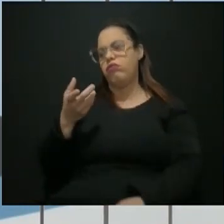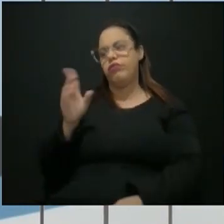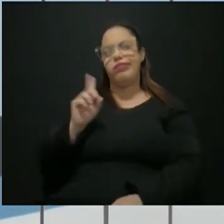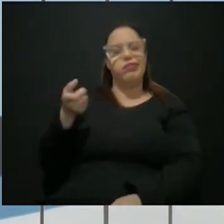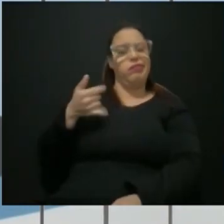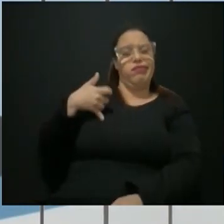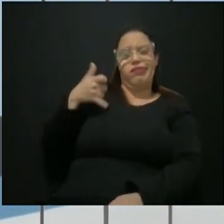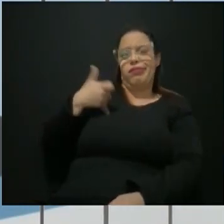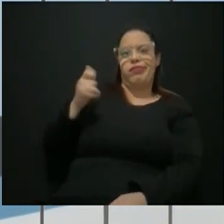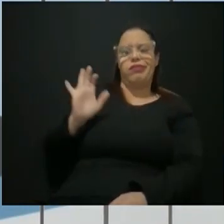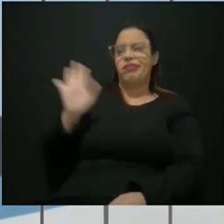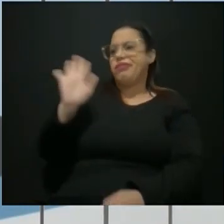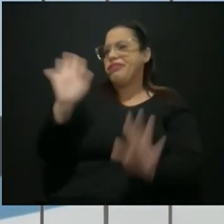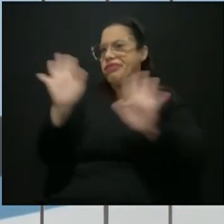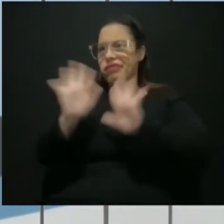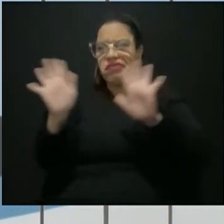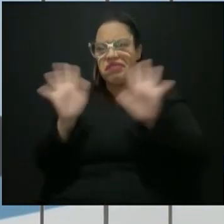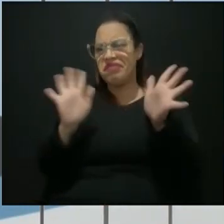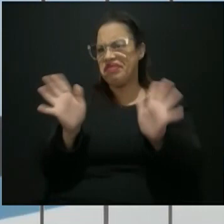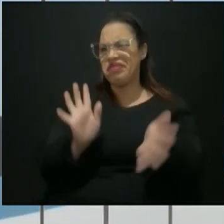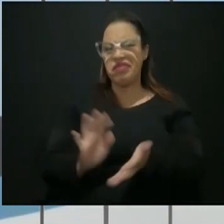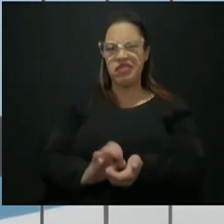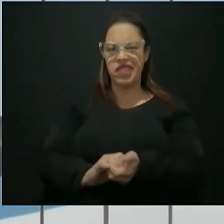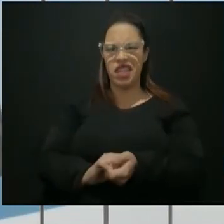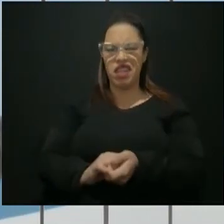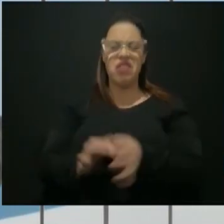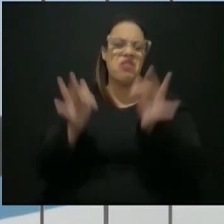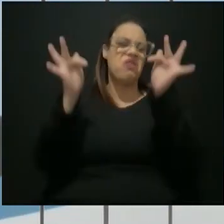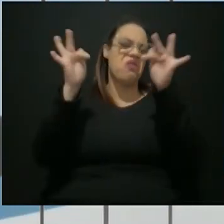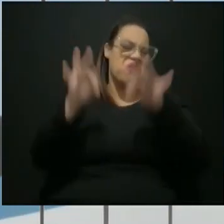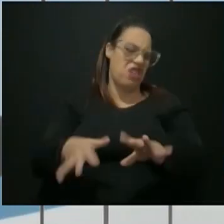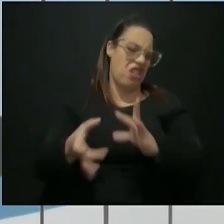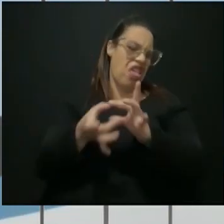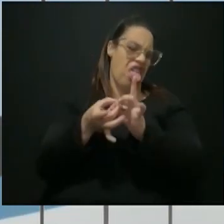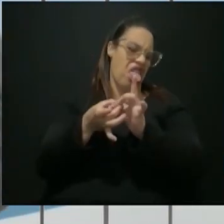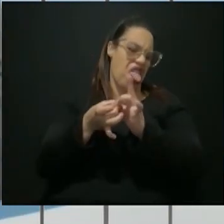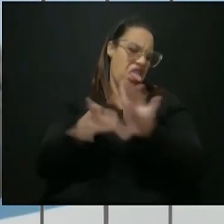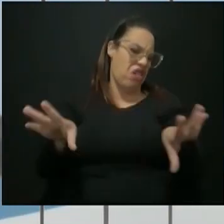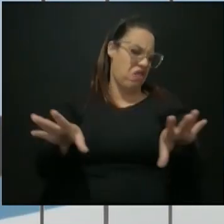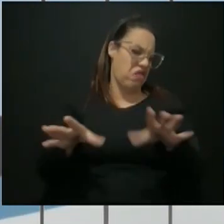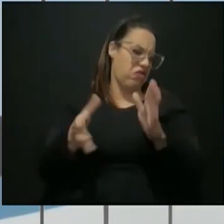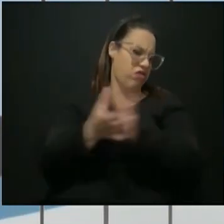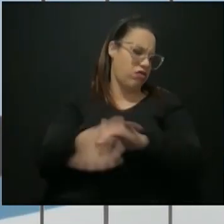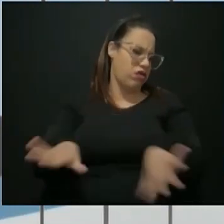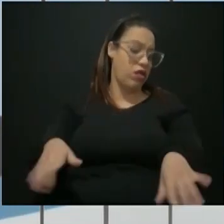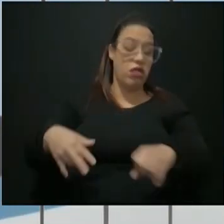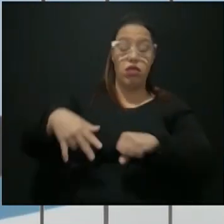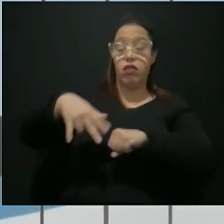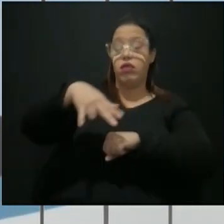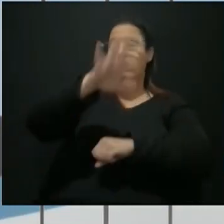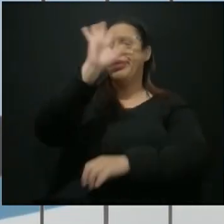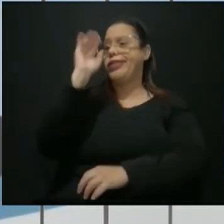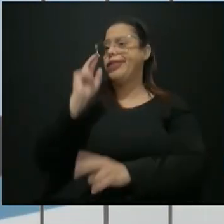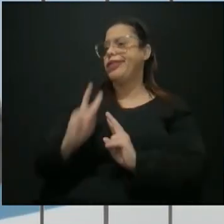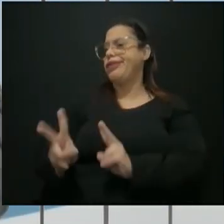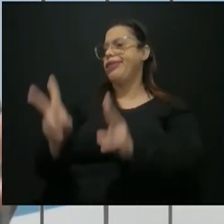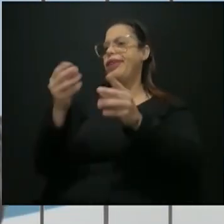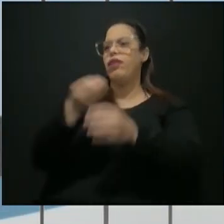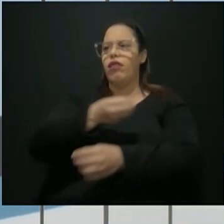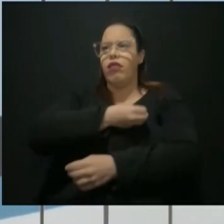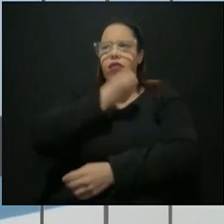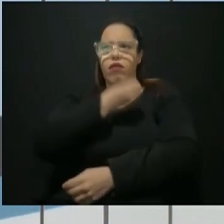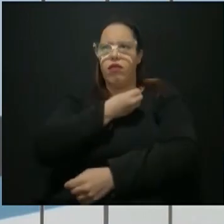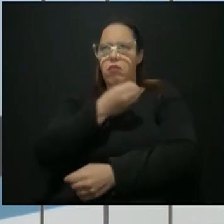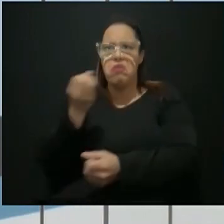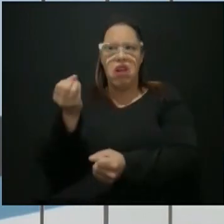vou finalizar esse relacionamento e a fila anda, né? Vou seguir a vida com uma nova perspectiva,